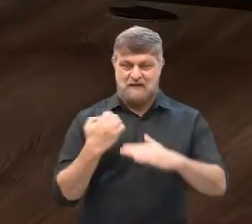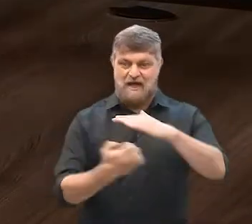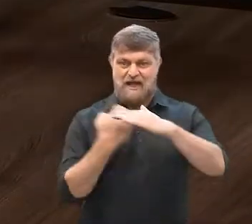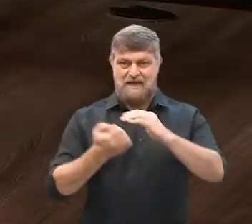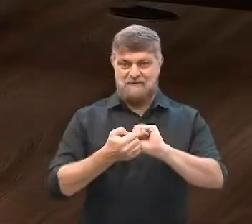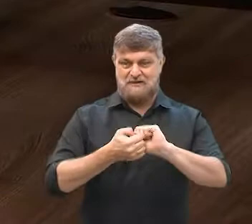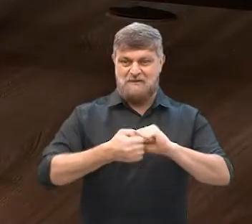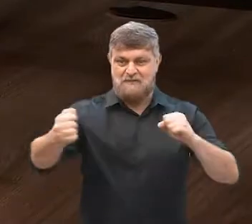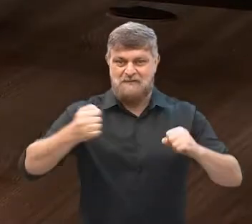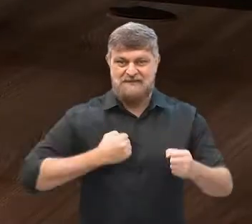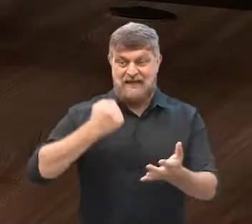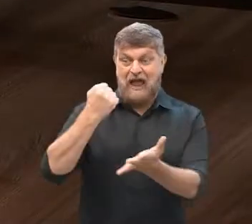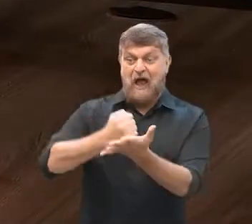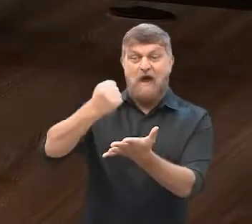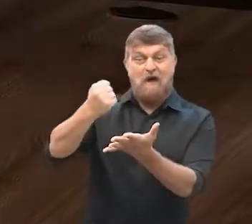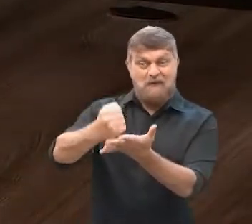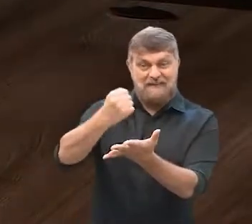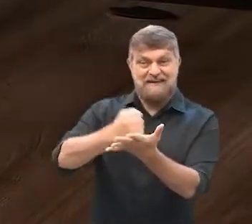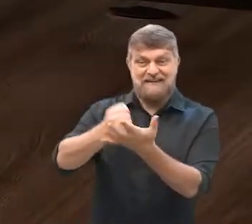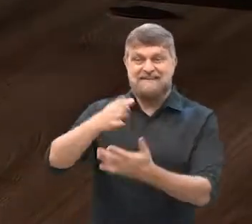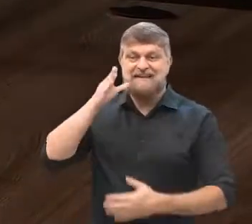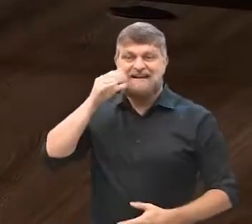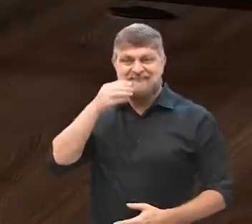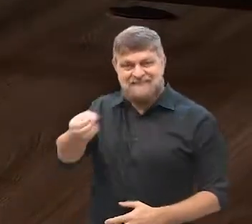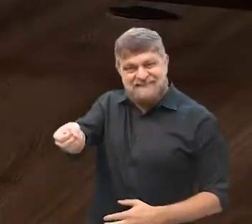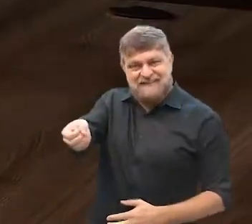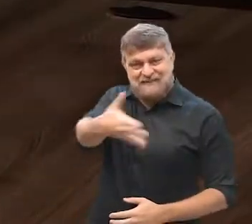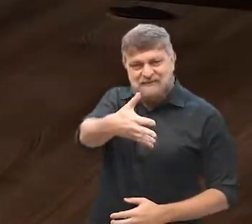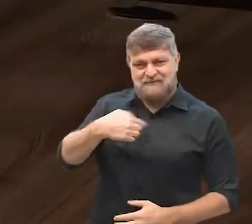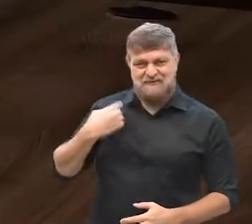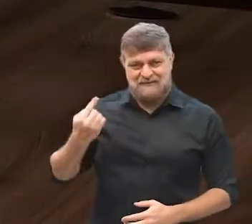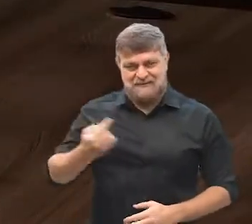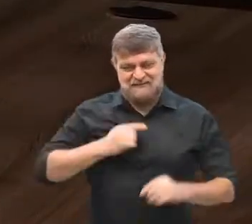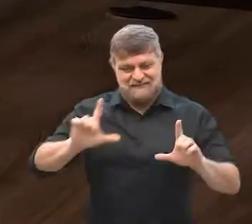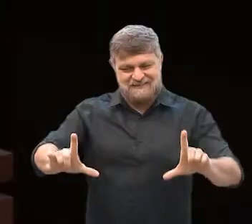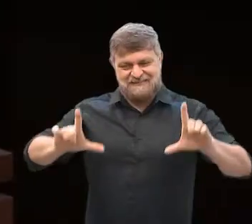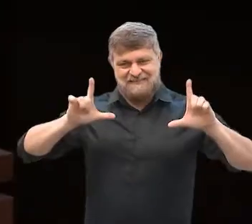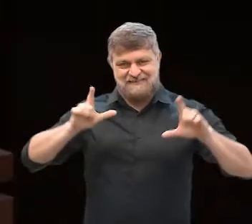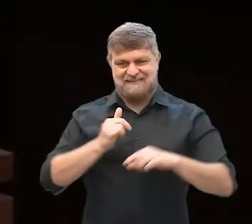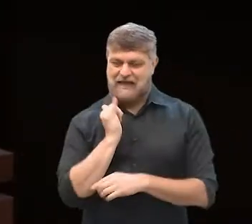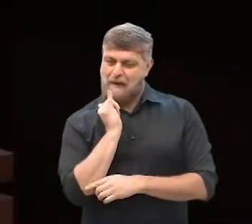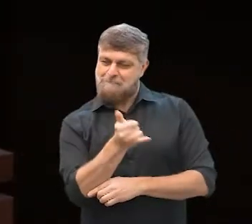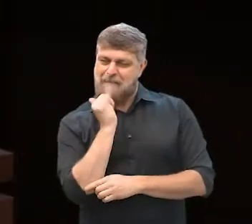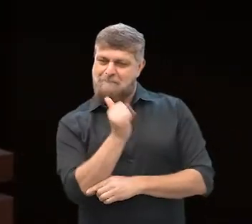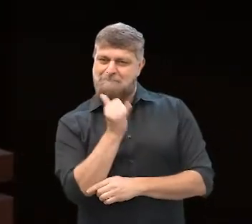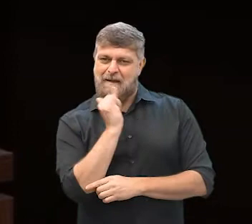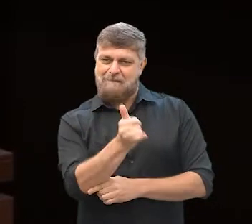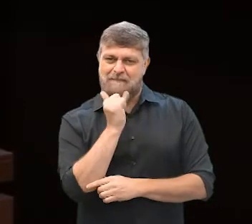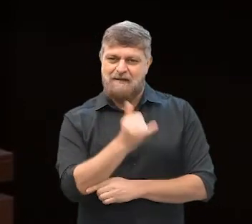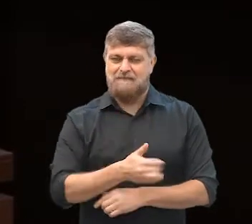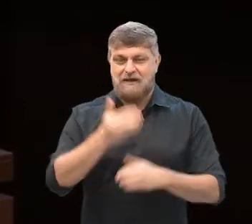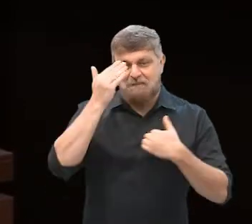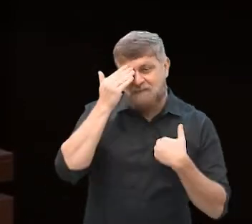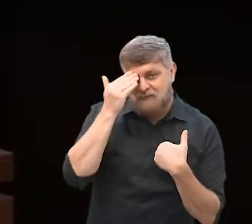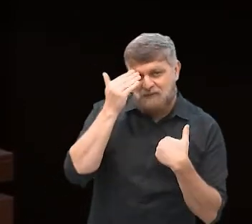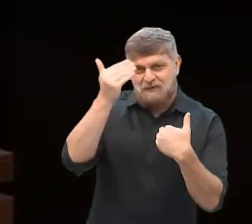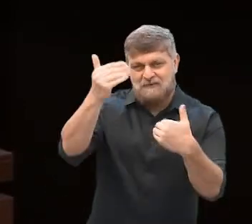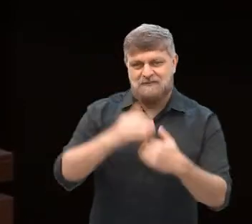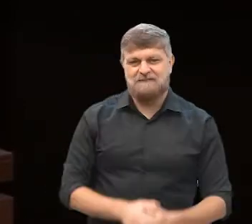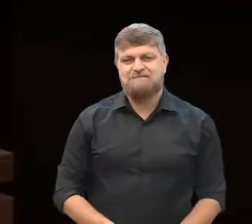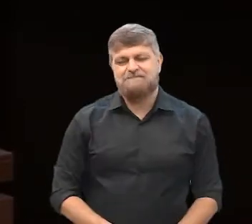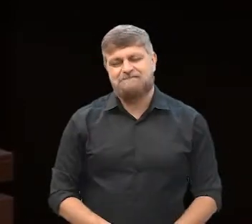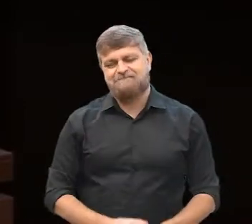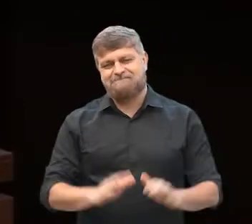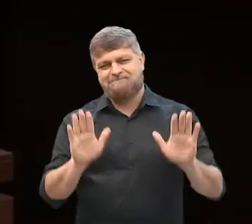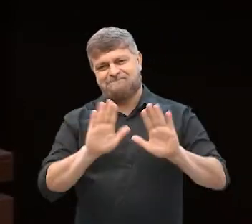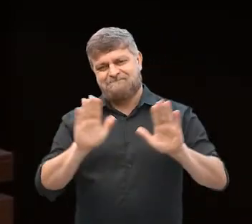com contratações da empresa e tudo mais. A gente está disponível aqui para contar essa história. Obrigada. Com